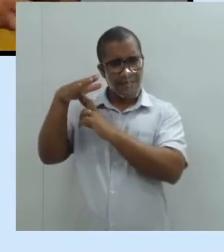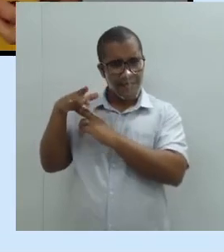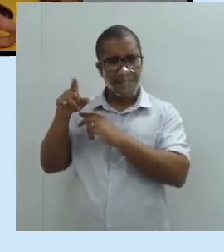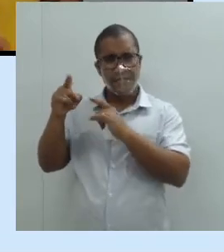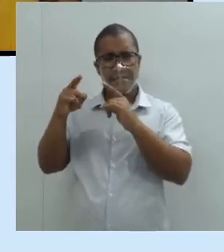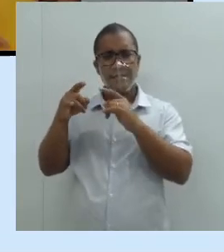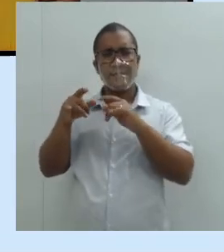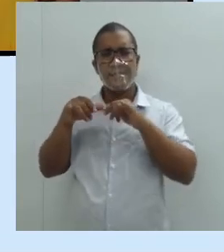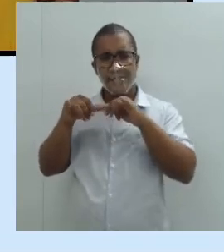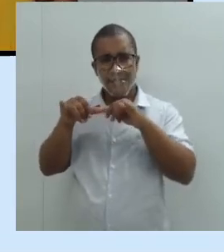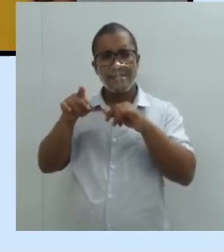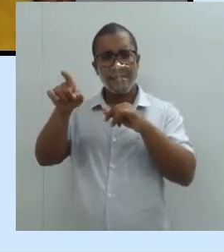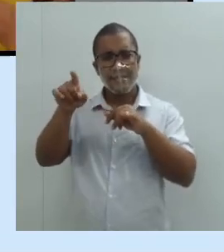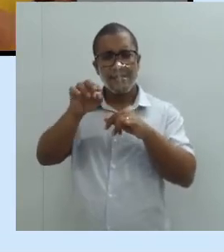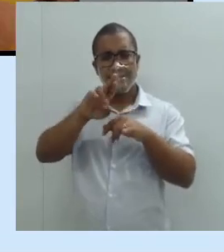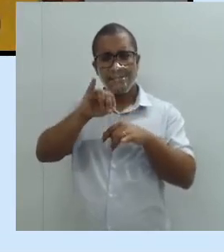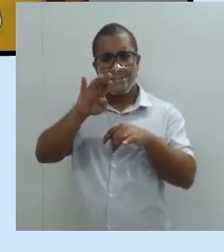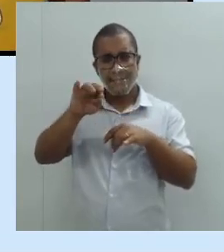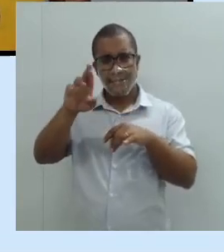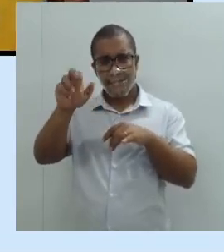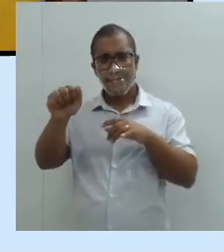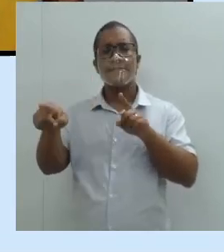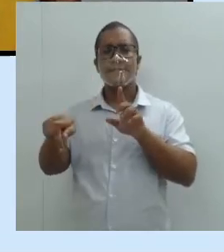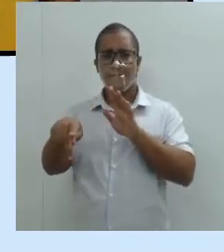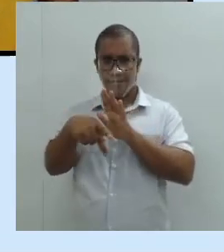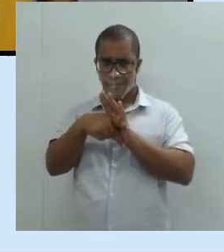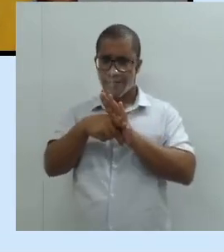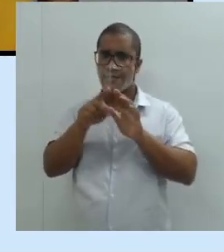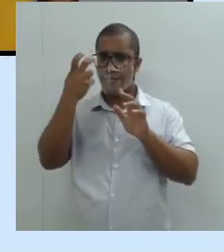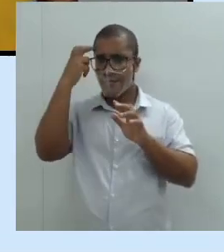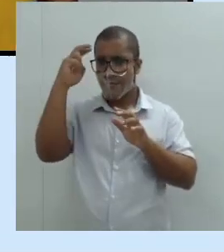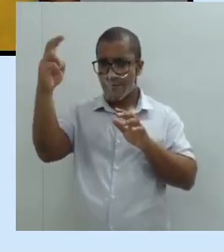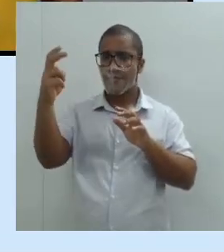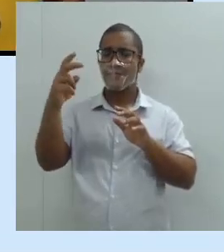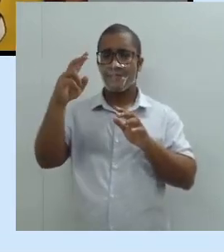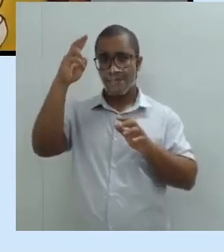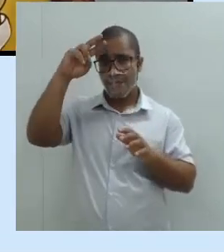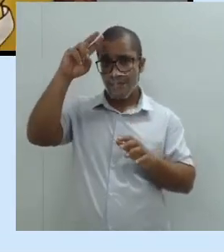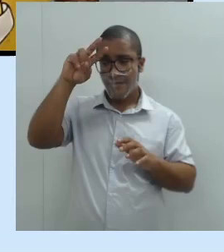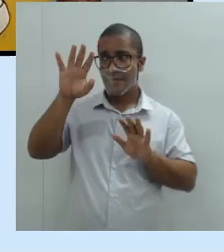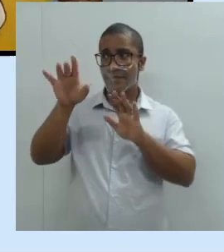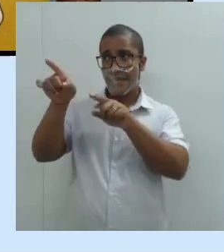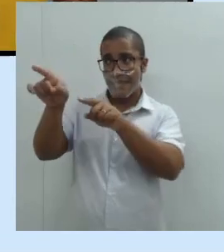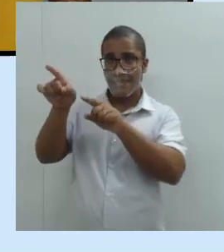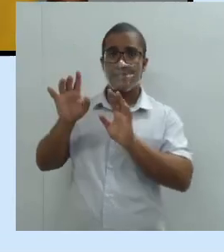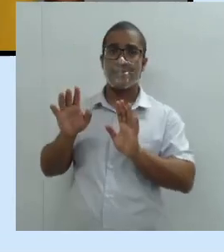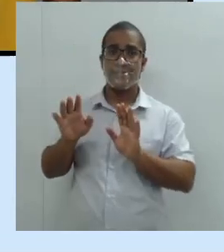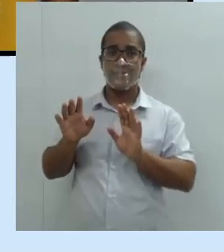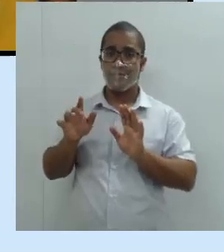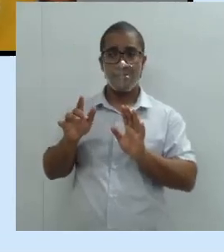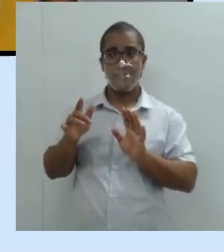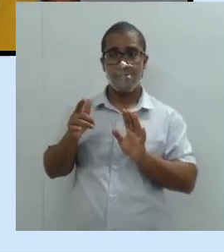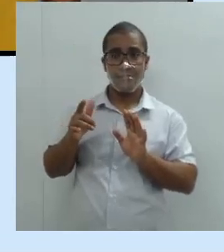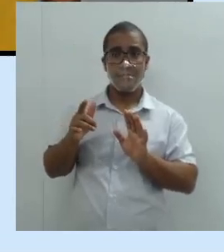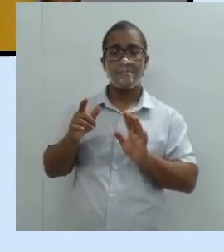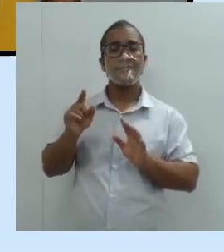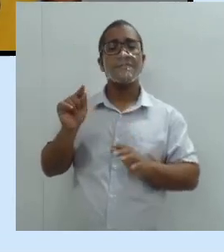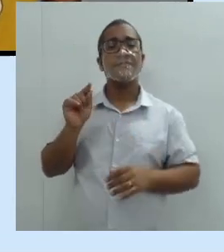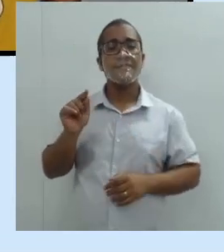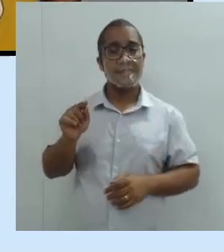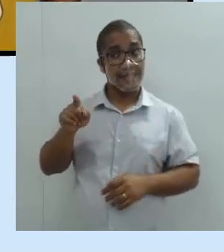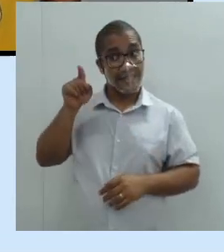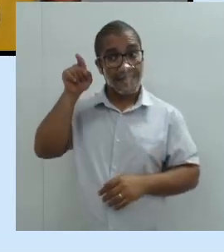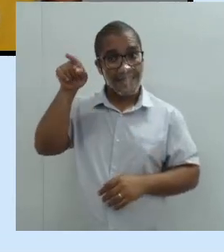deixa de ser patrimônio histórico, porque ali, infelizmente, né, não é uma coisa da gente se orgulhar, mas